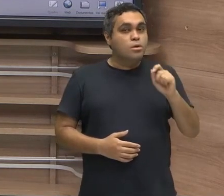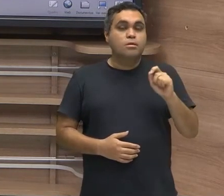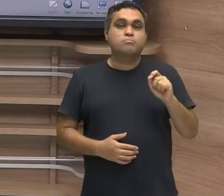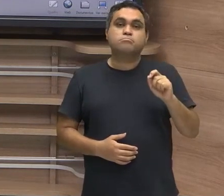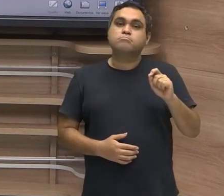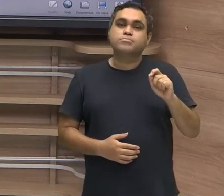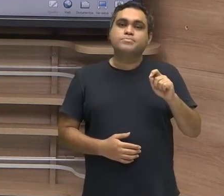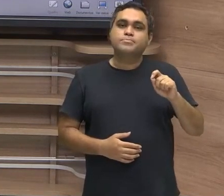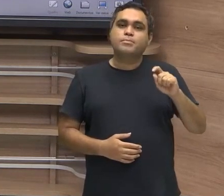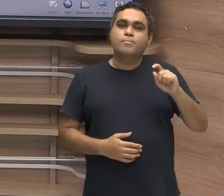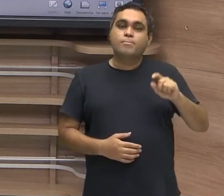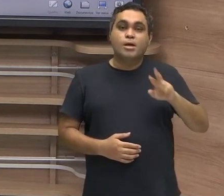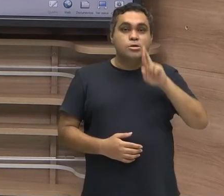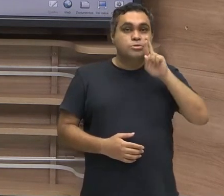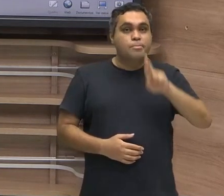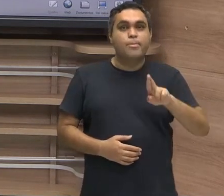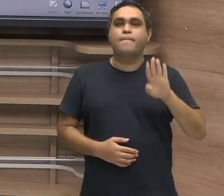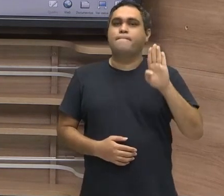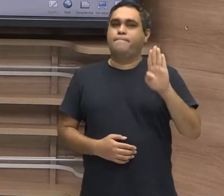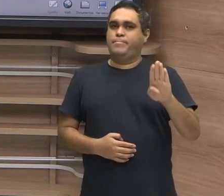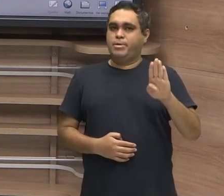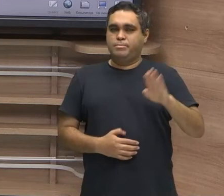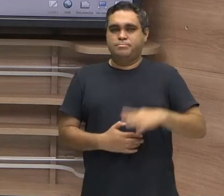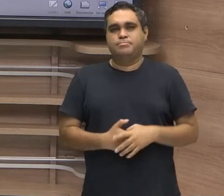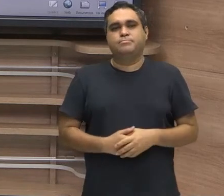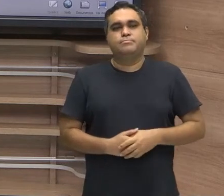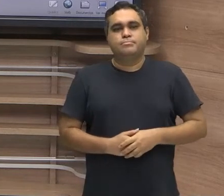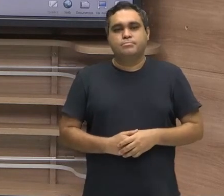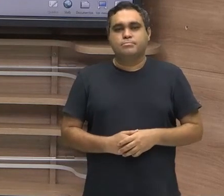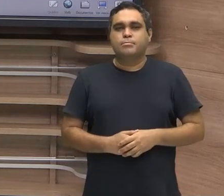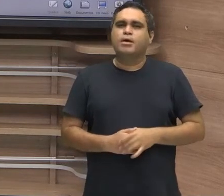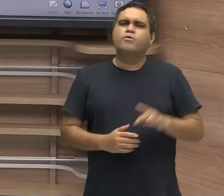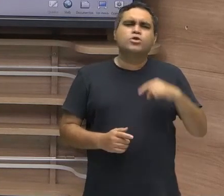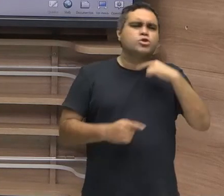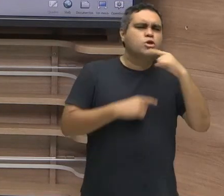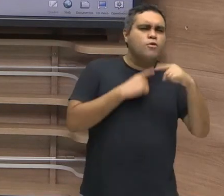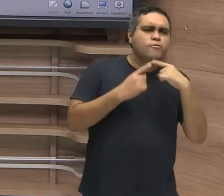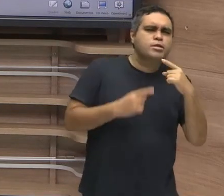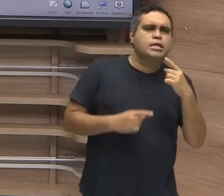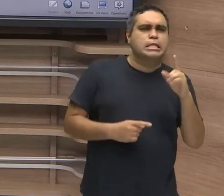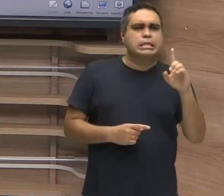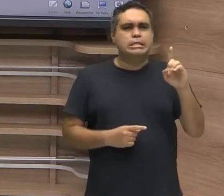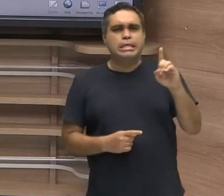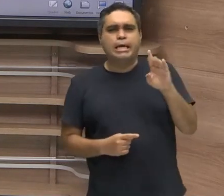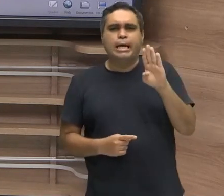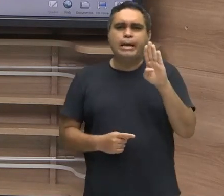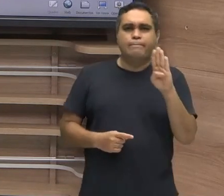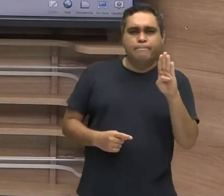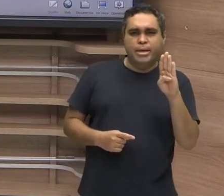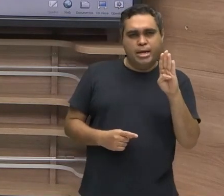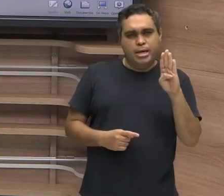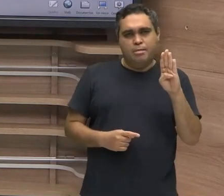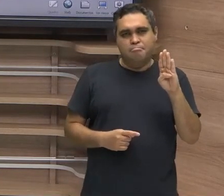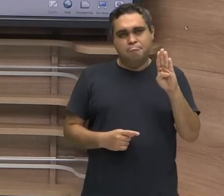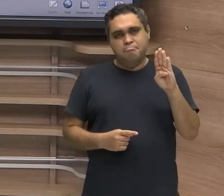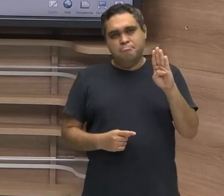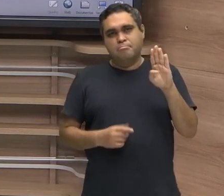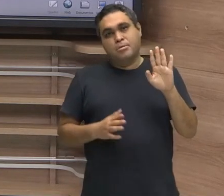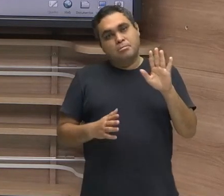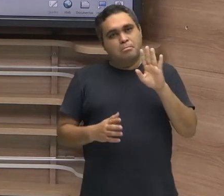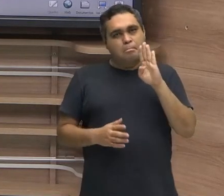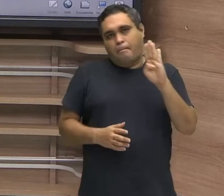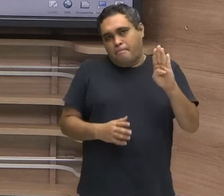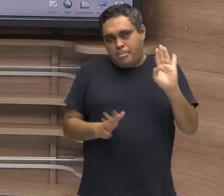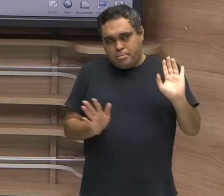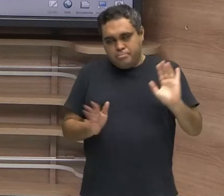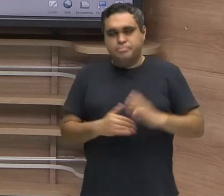é a letra B. Na verdade, ficou em dúvida, né? A letra D ou B? Letra B, né? A Ana